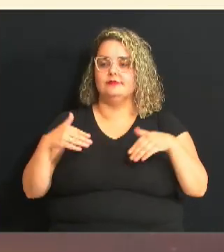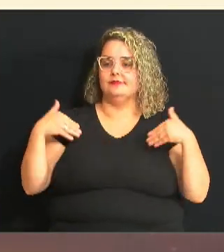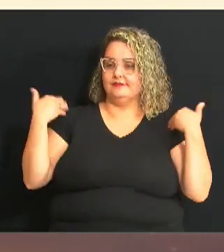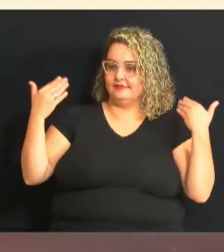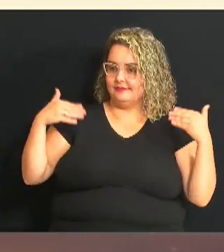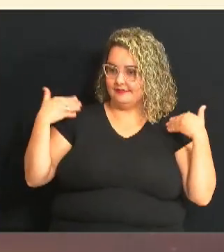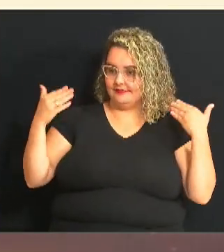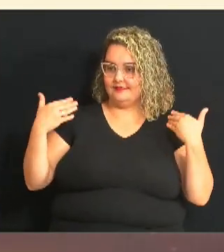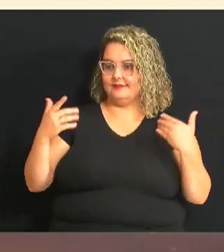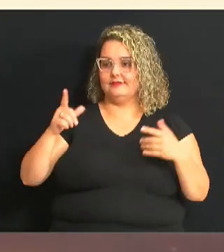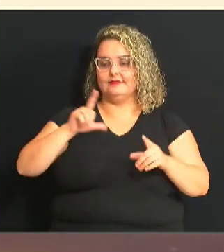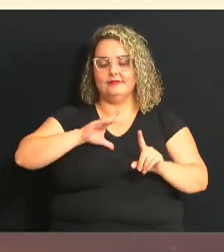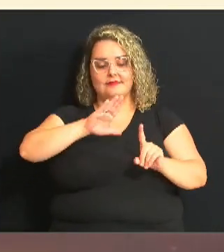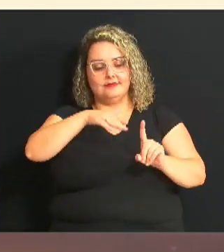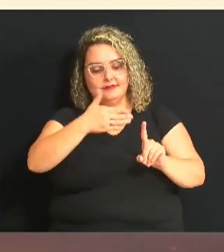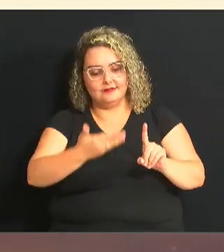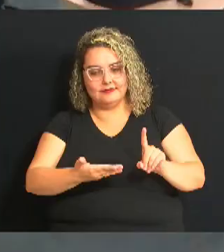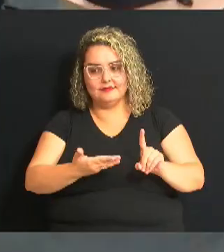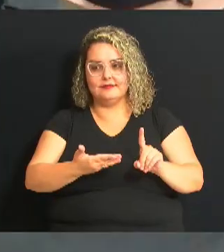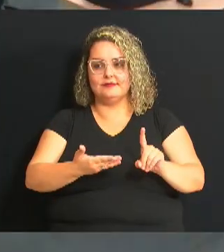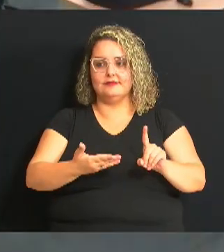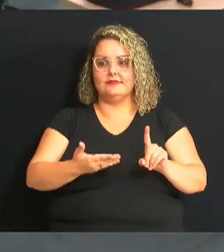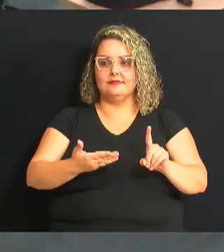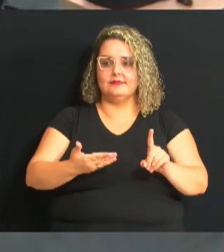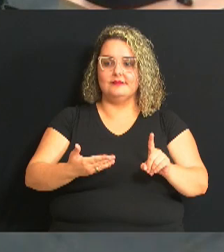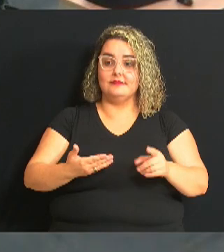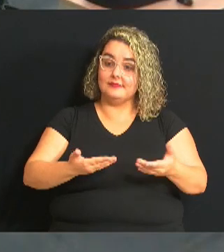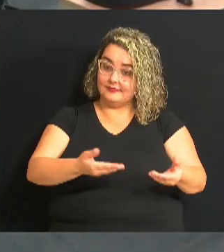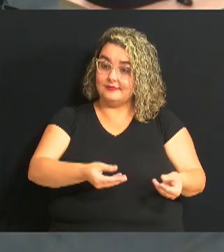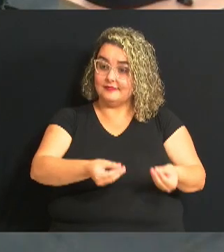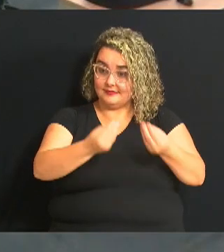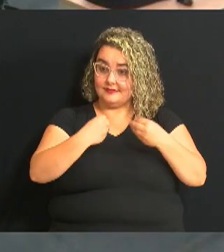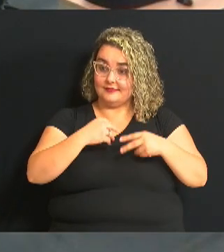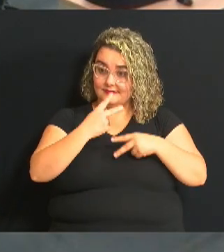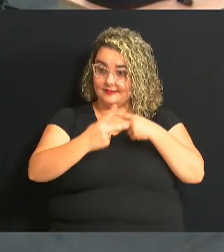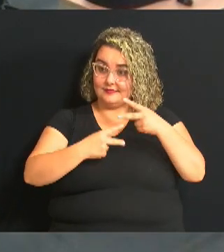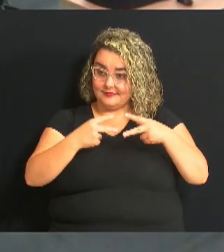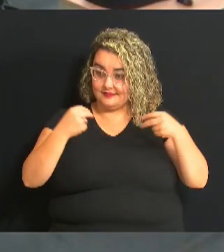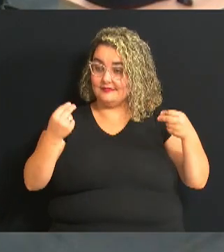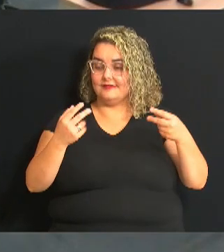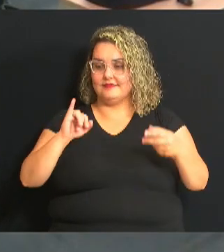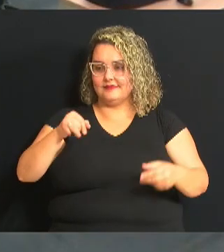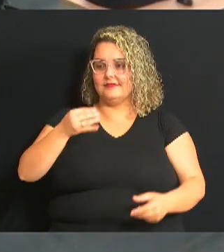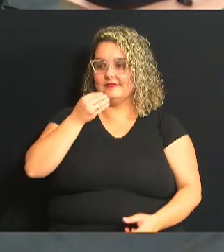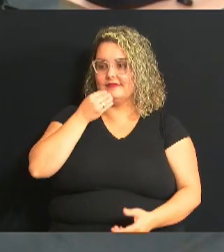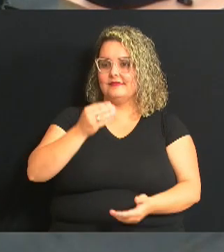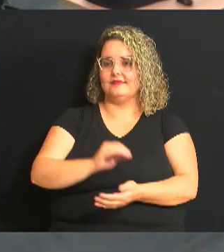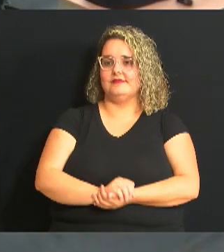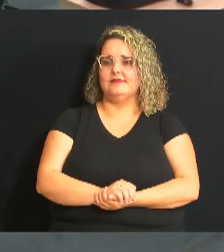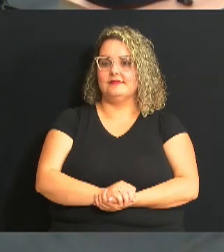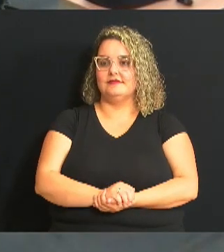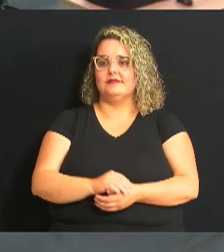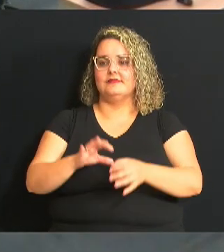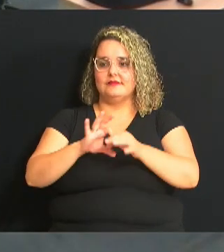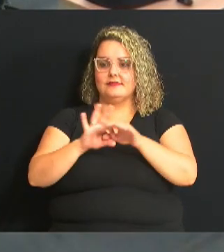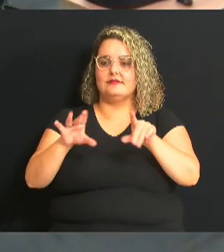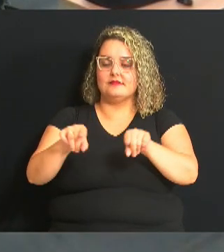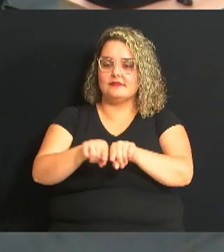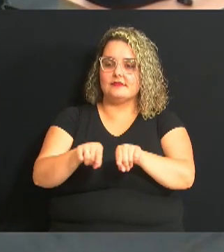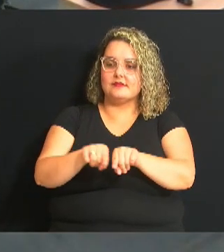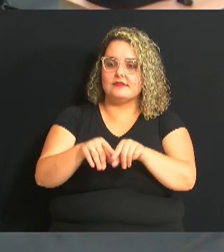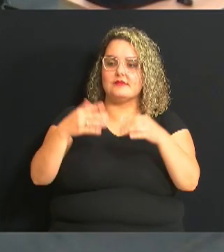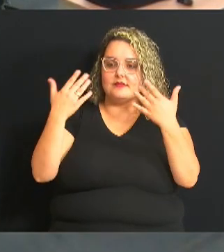tê-lo homenageado, e você por ter me presenteado com essa oportunidade. Deixar aqui também os parabéns